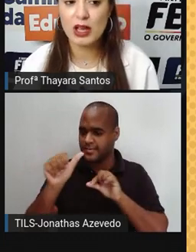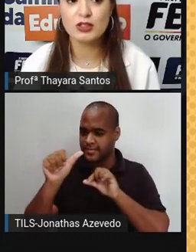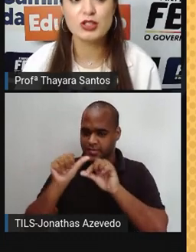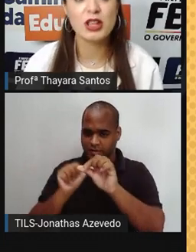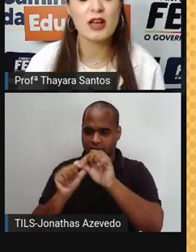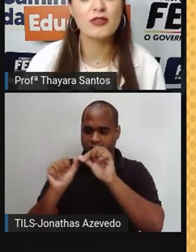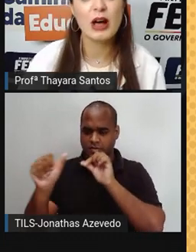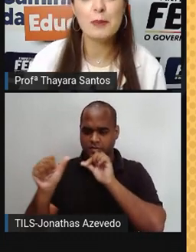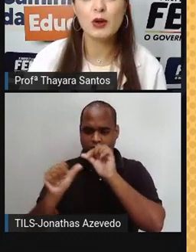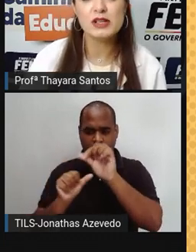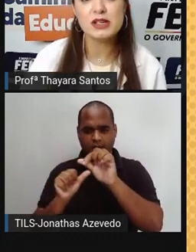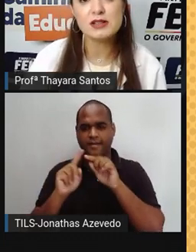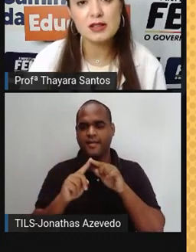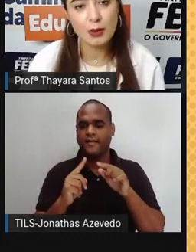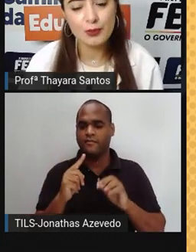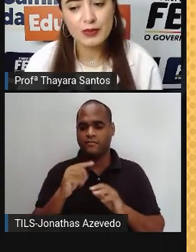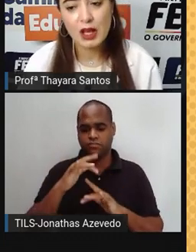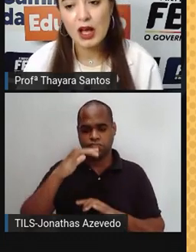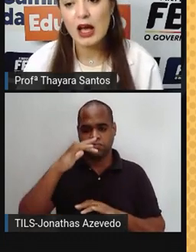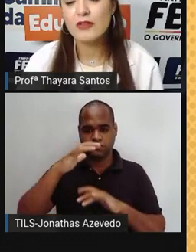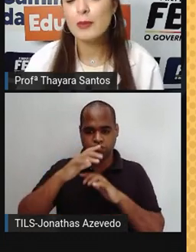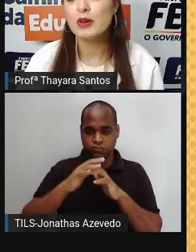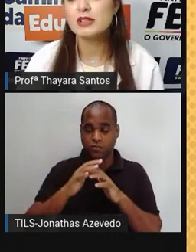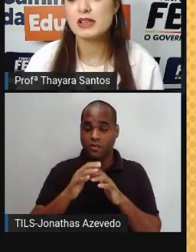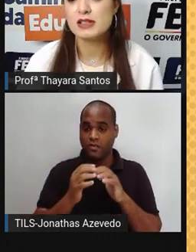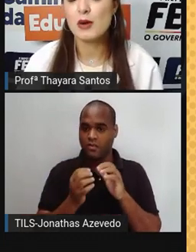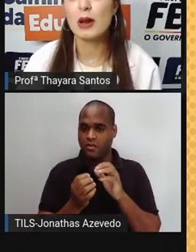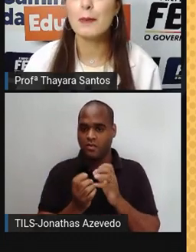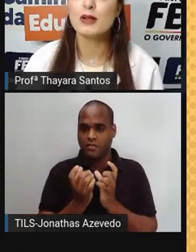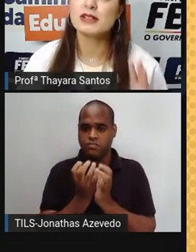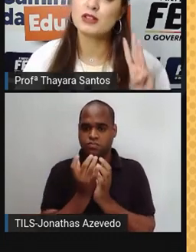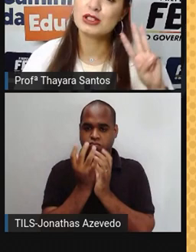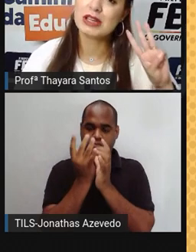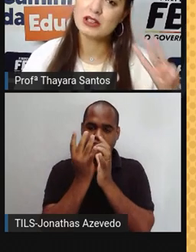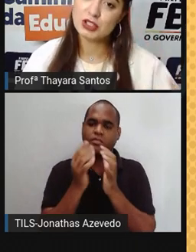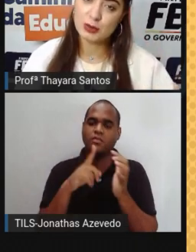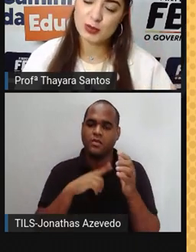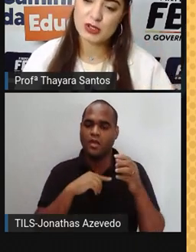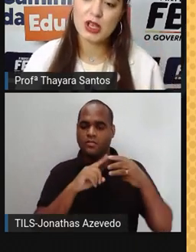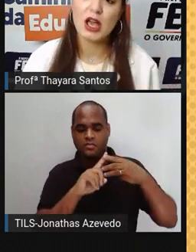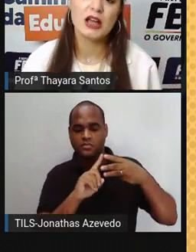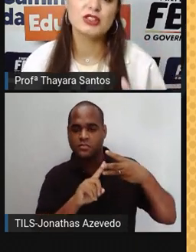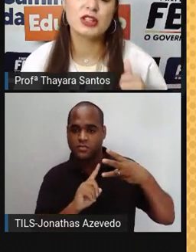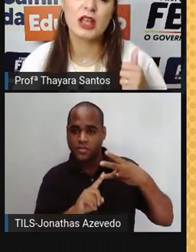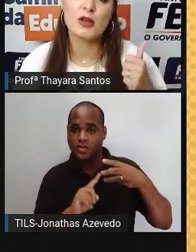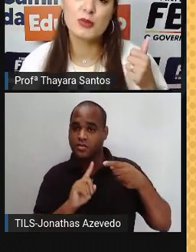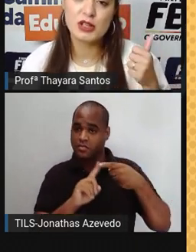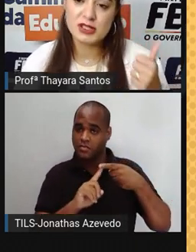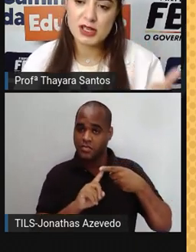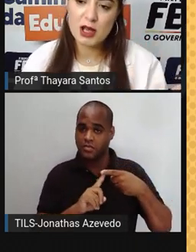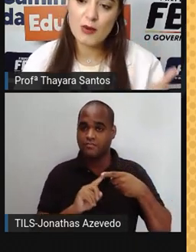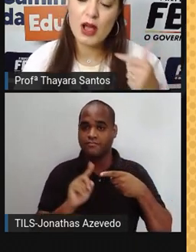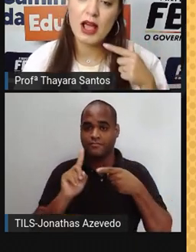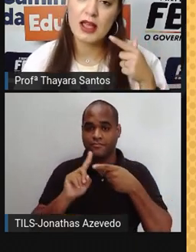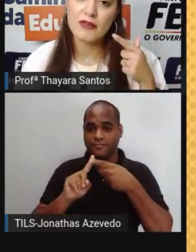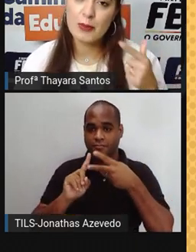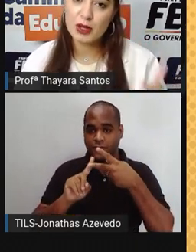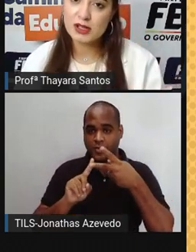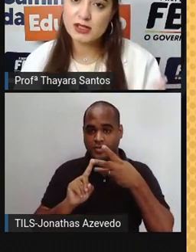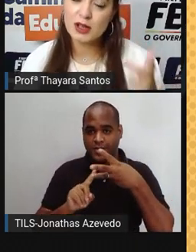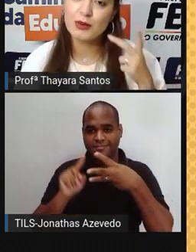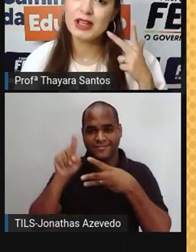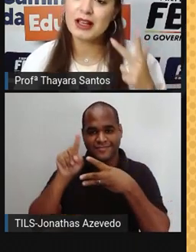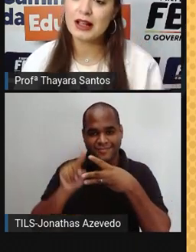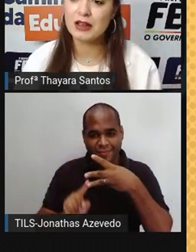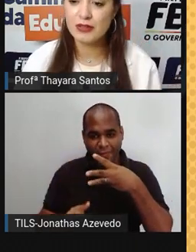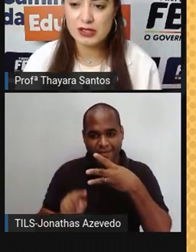gasoso a gente tem a vaporização a vaporização ela pode ser de 3 tipos a gente tem a ebulição e